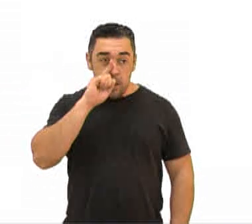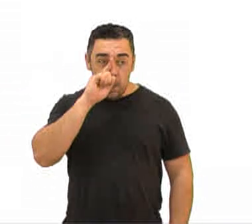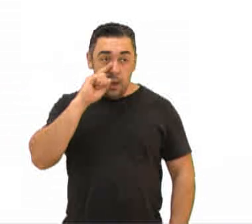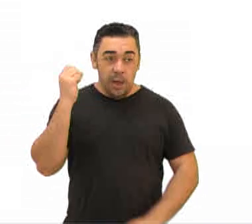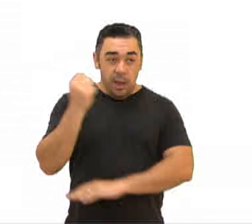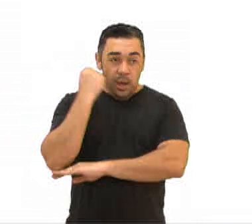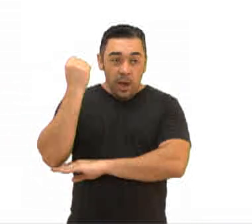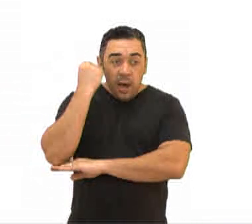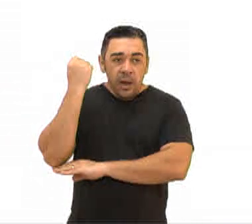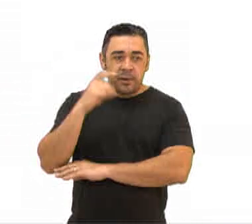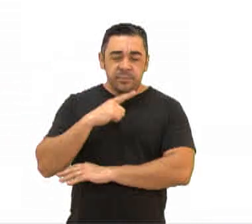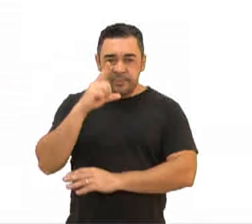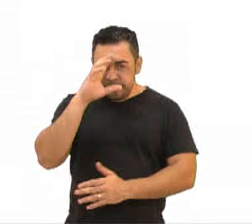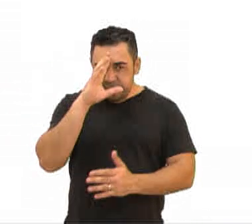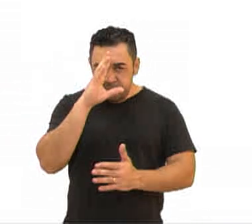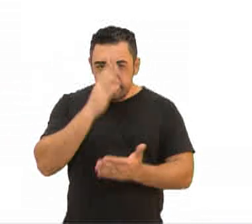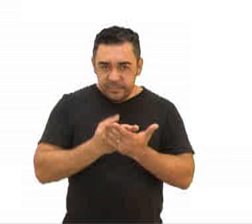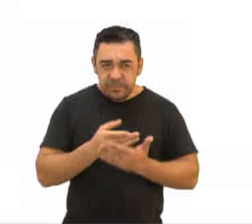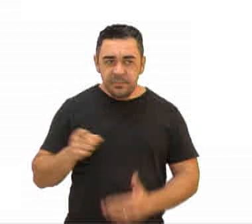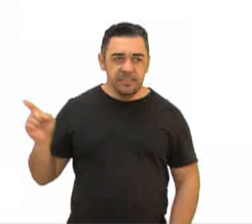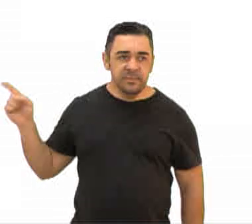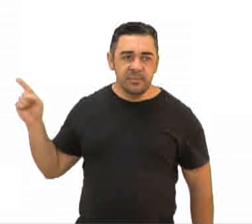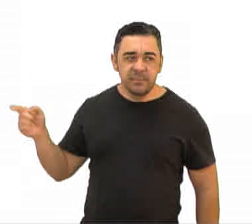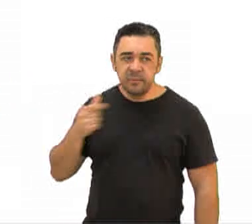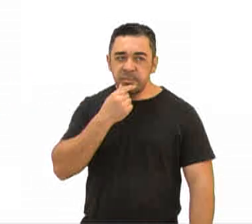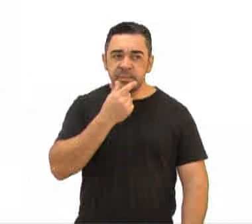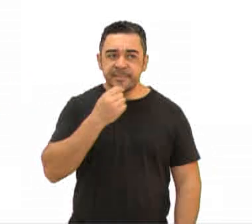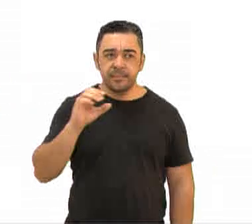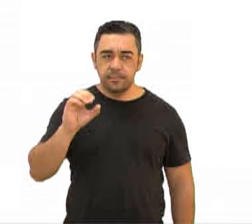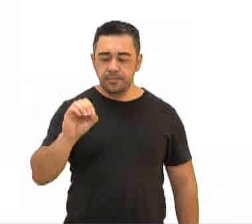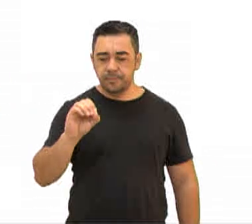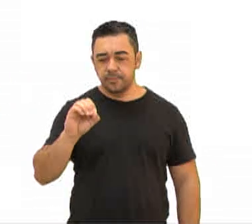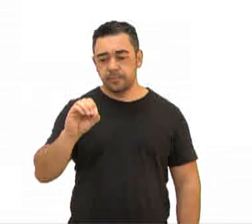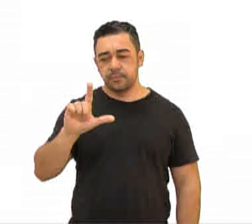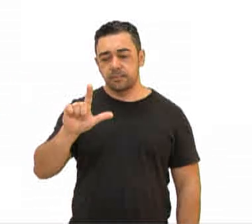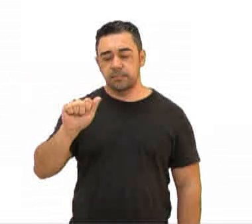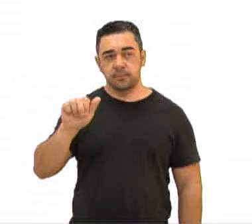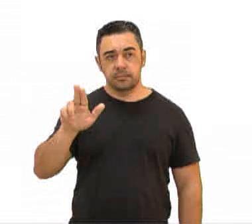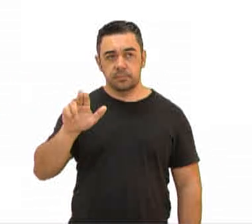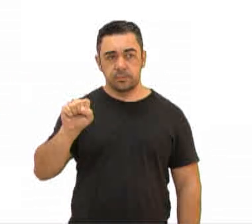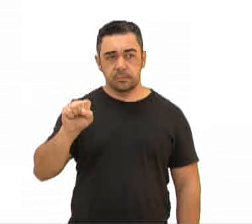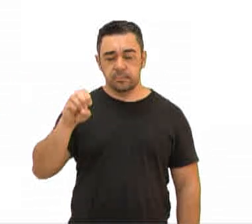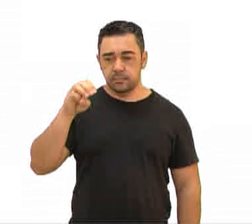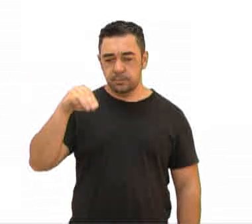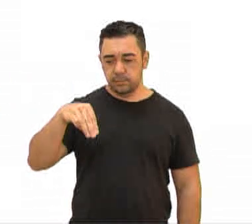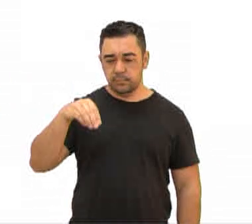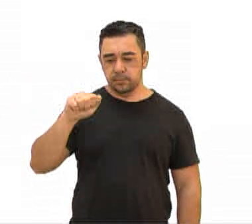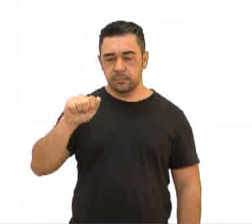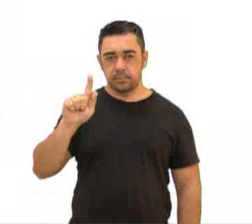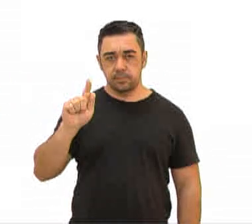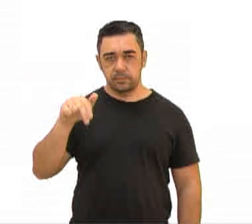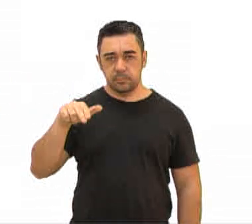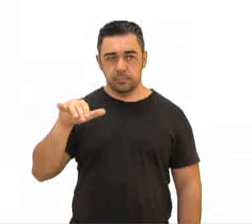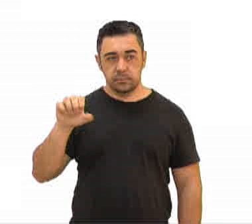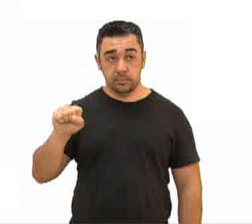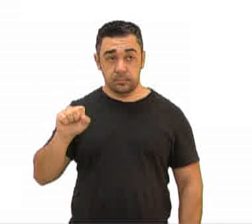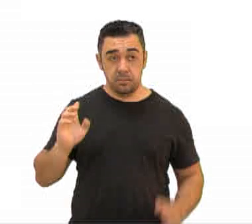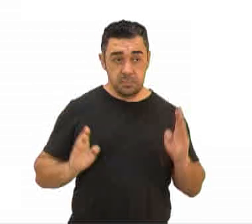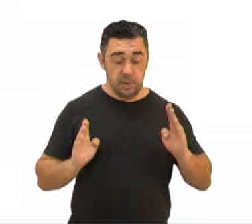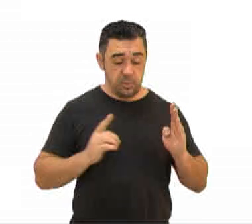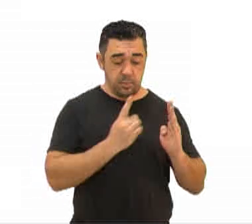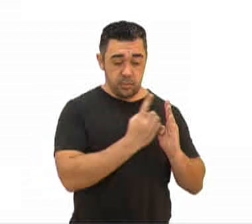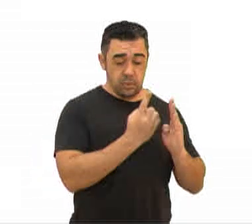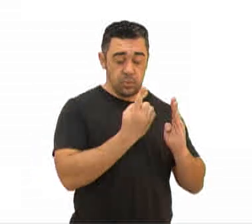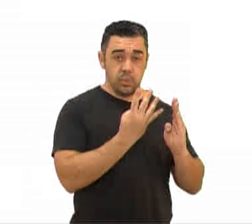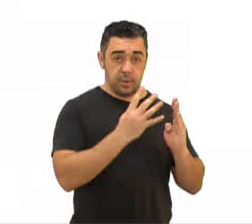imaginários que existiam. Esse é um mapa do Olaus Magnus, entre 1490 e 1557, que é